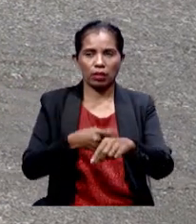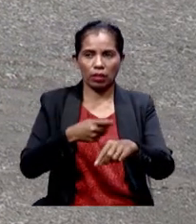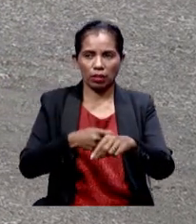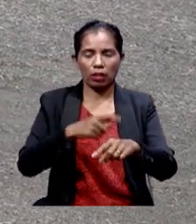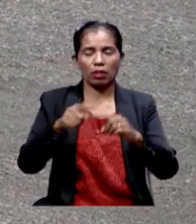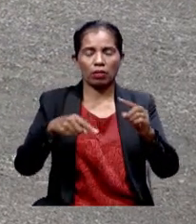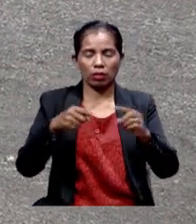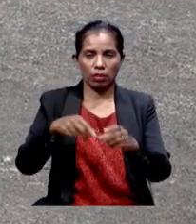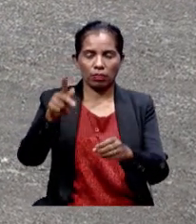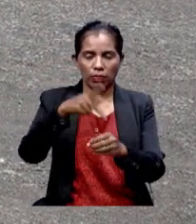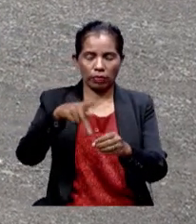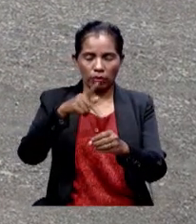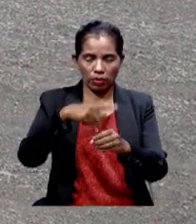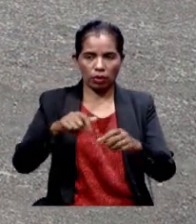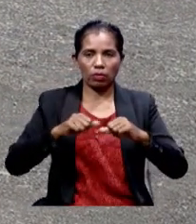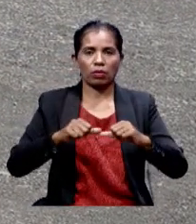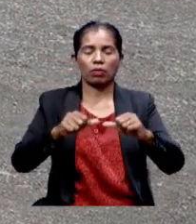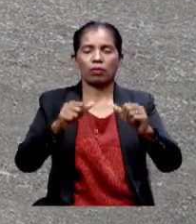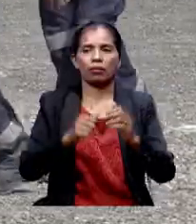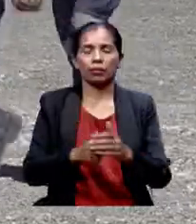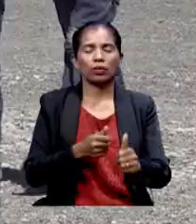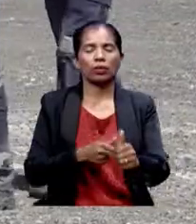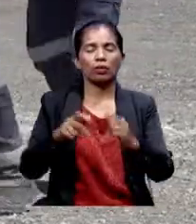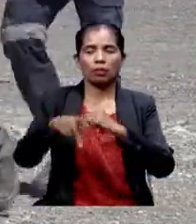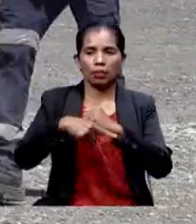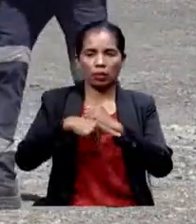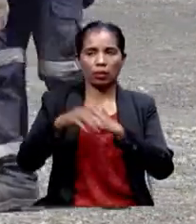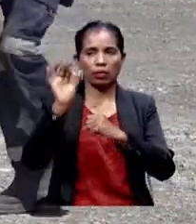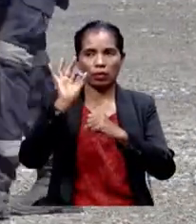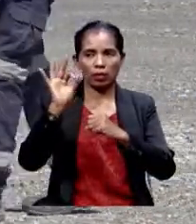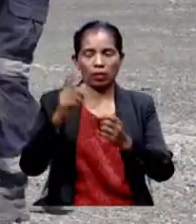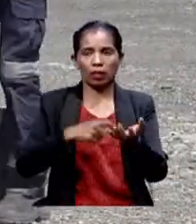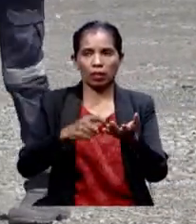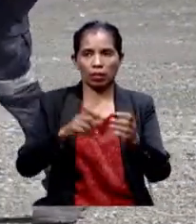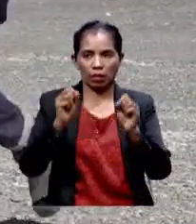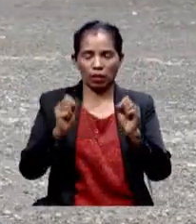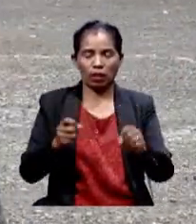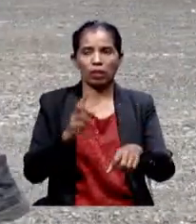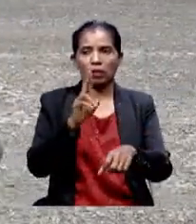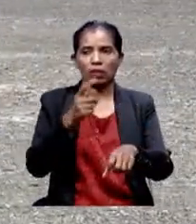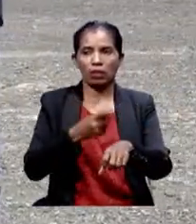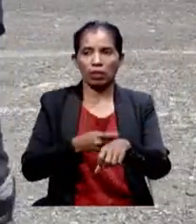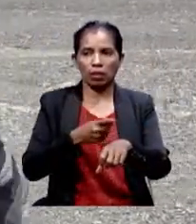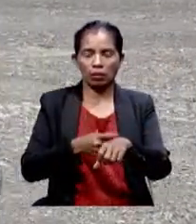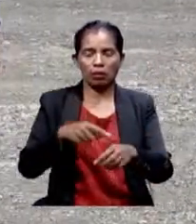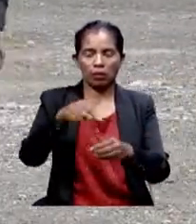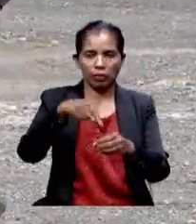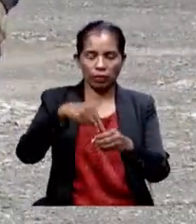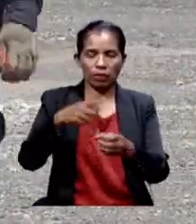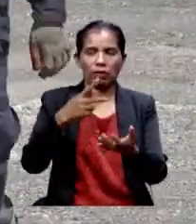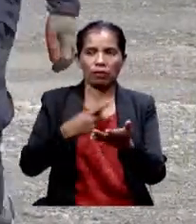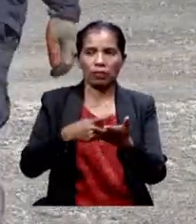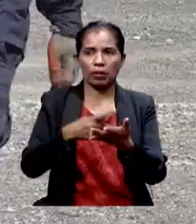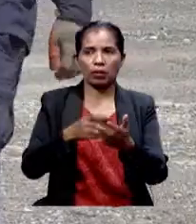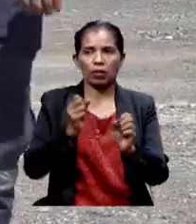hira perfuração mina lau hela. Tur bancada fratelim, técnico sira tem que manter tempo durante a perfuração mina, hori